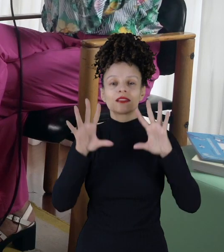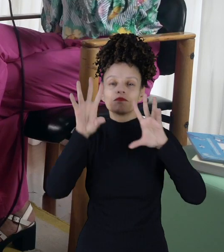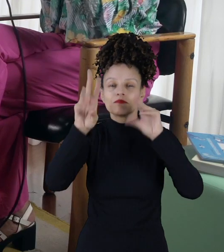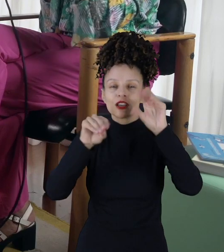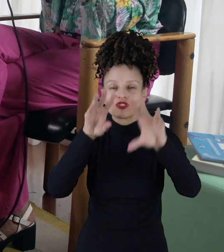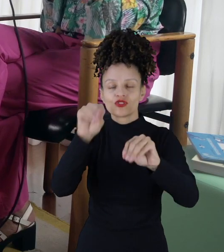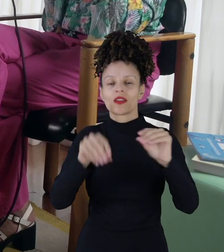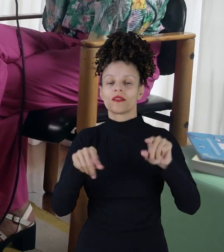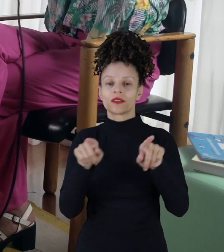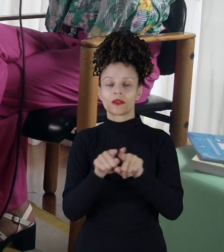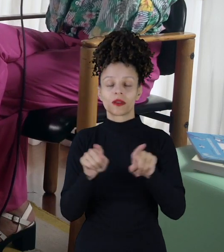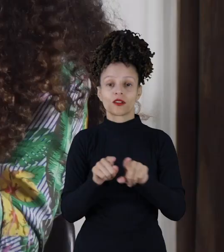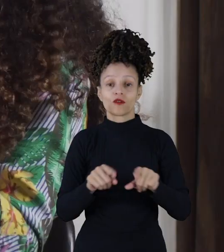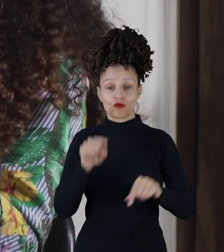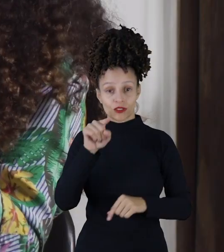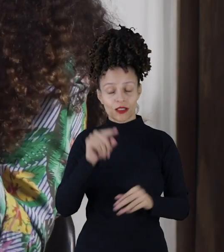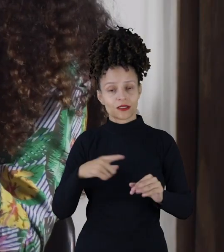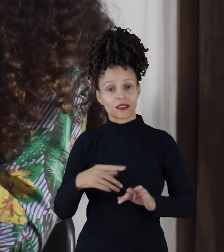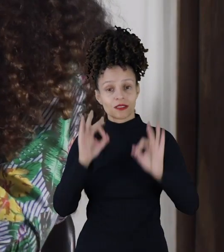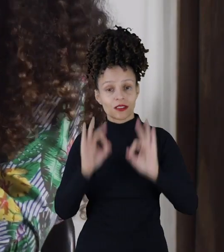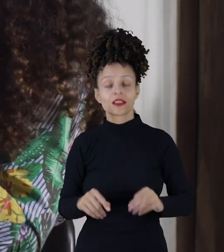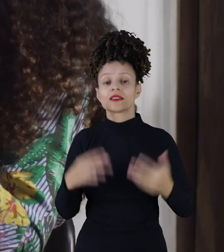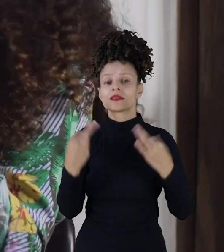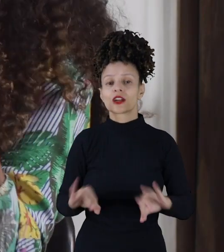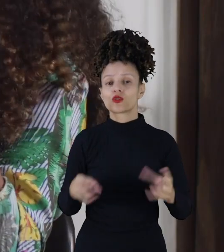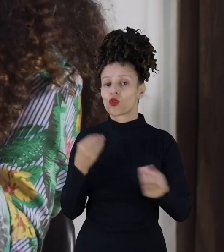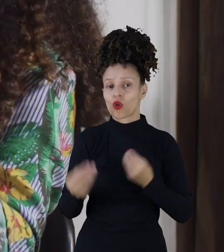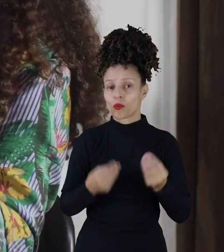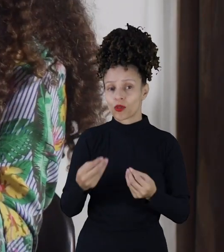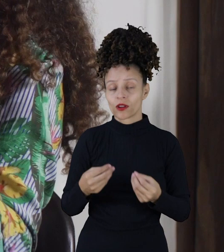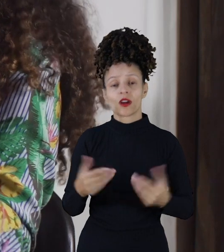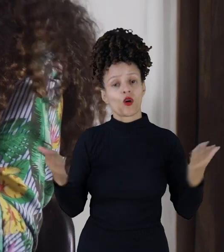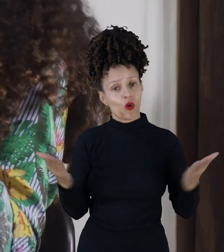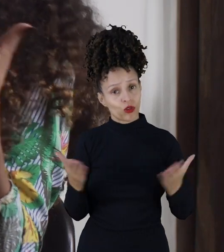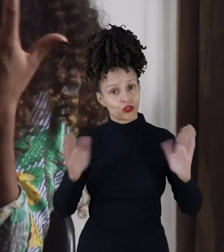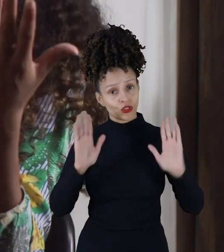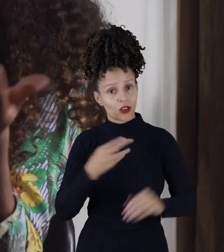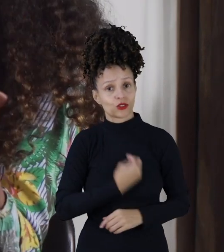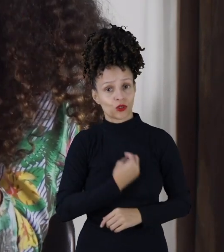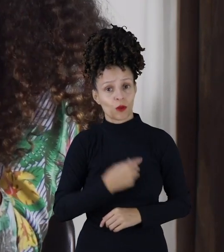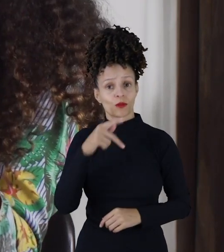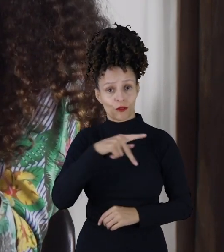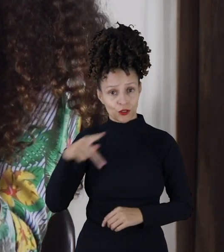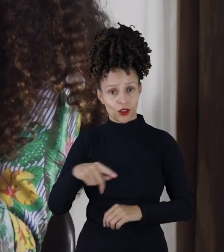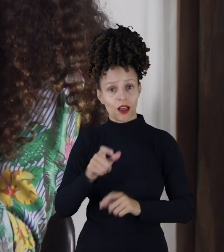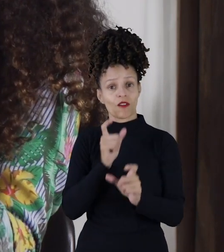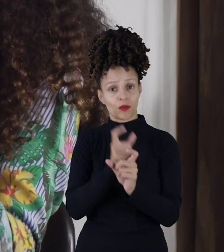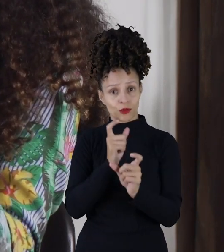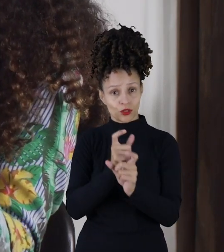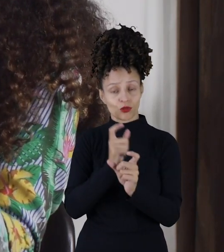Querem mexer. E como você tem certeza que isso dá certo, Samara? Hoje, eu já estou como